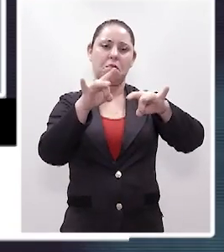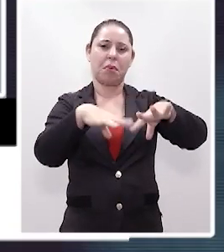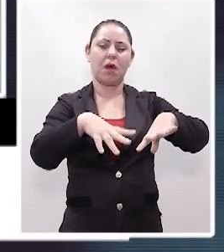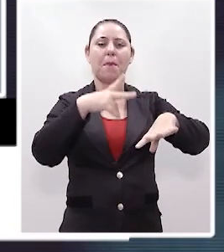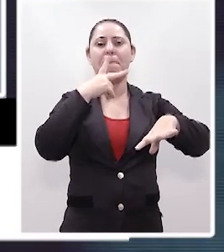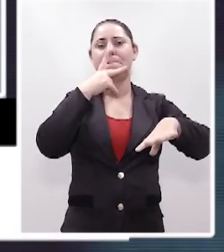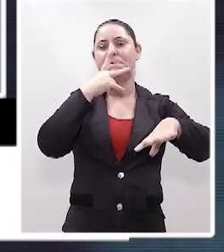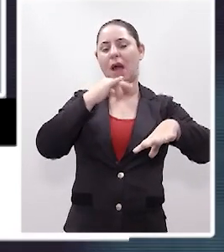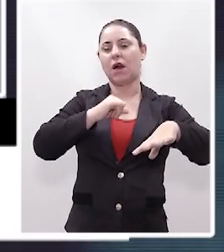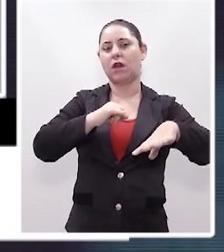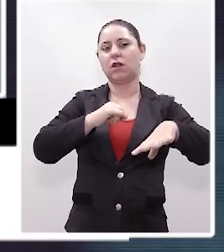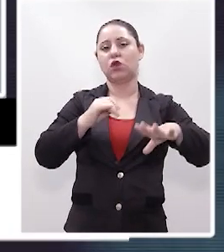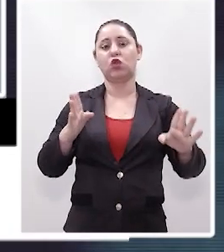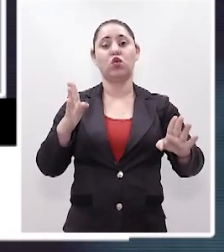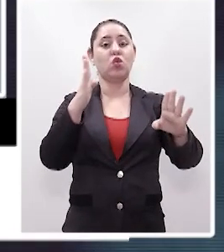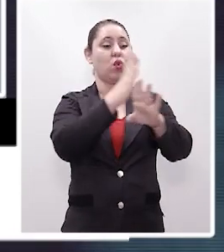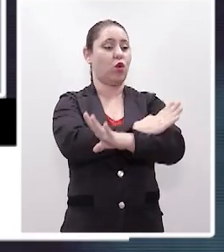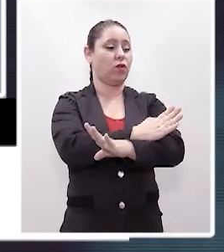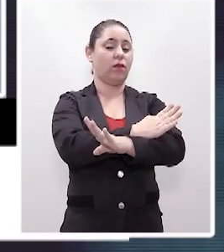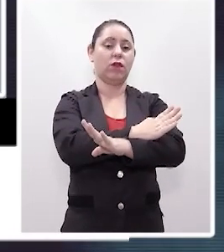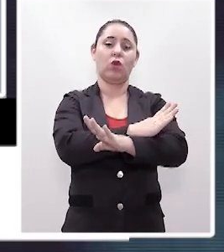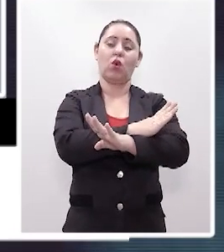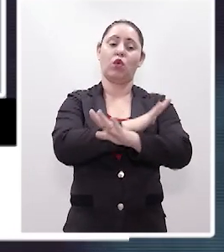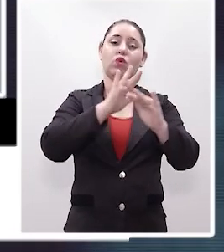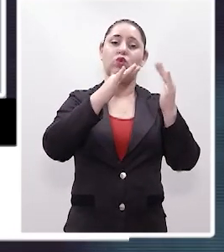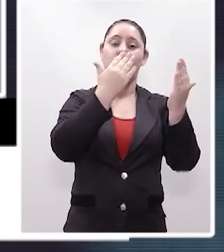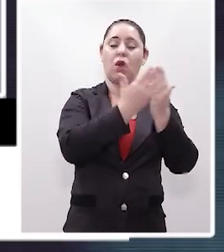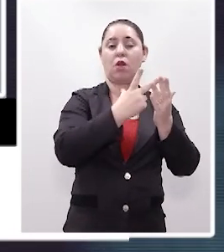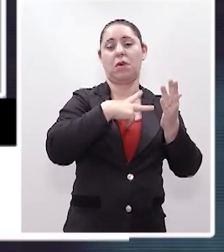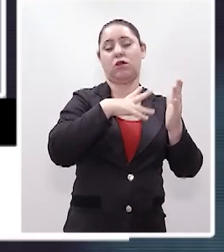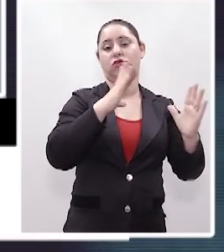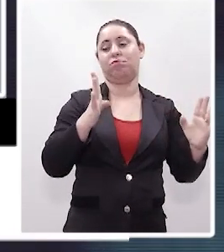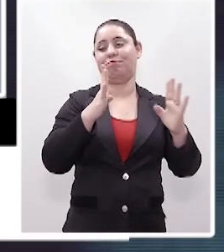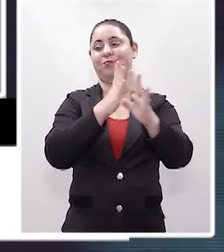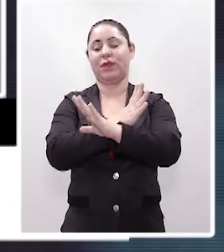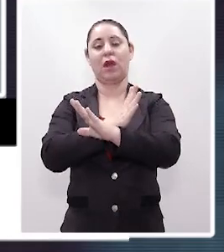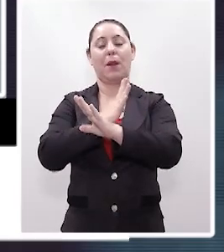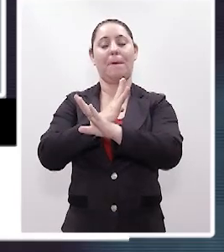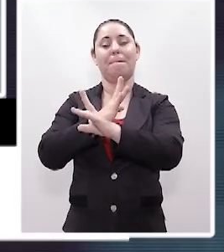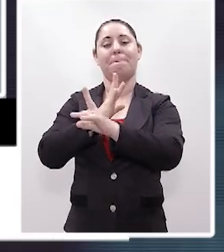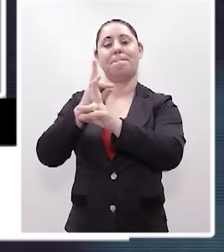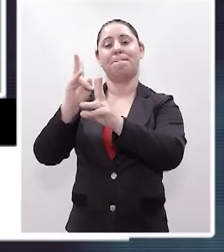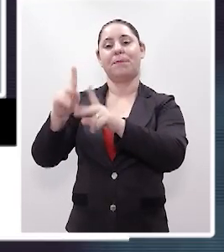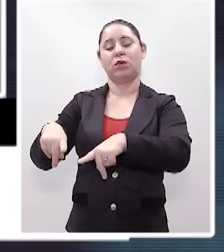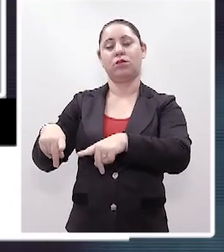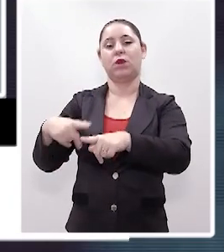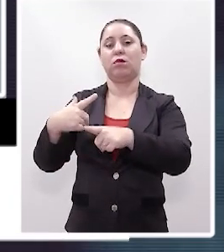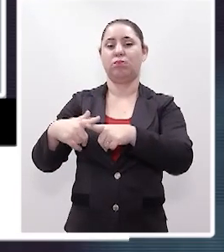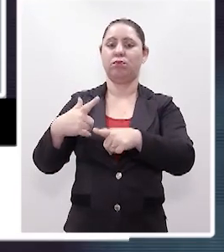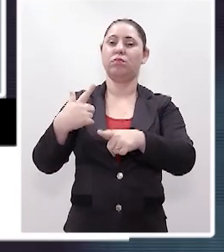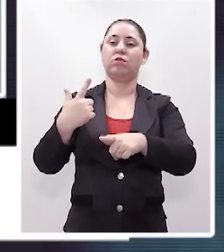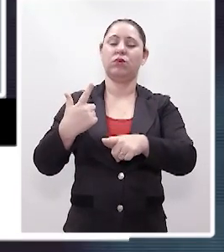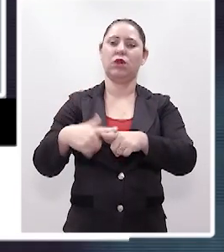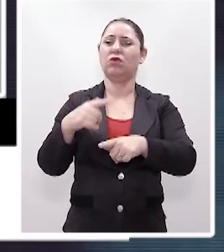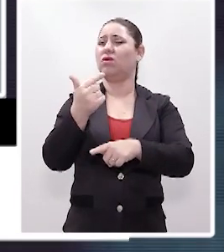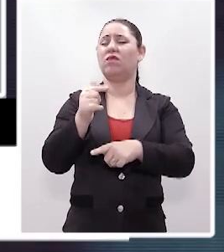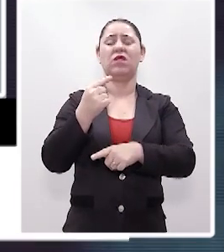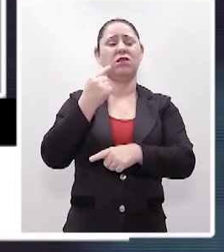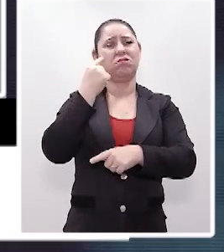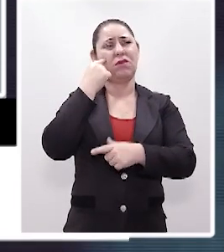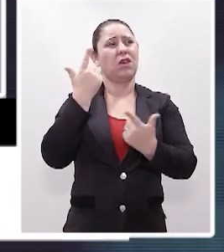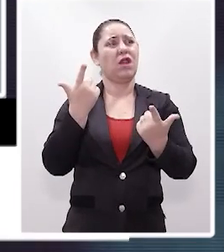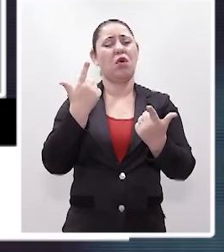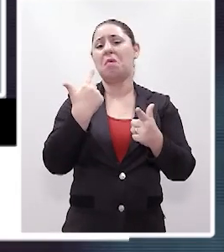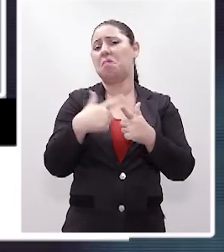muitos pais colocaram em escolas públicas, né? Porque acabam não vendo aí um fim nisso tudo. A